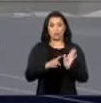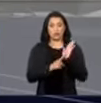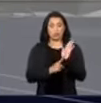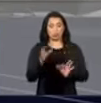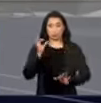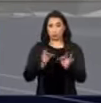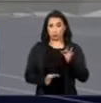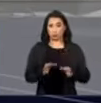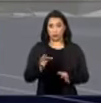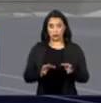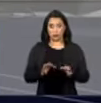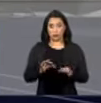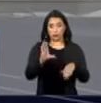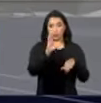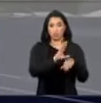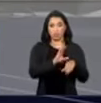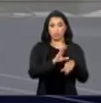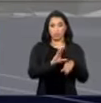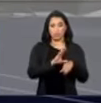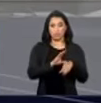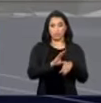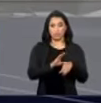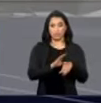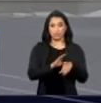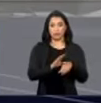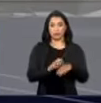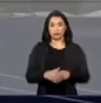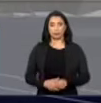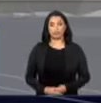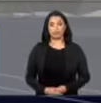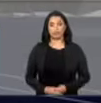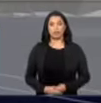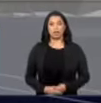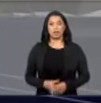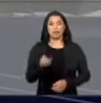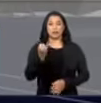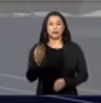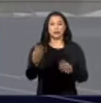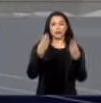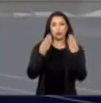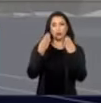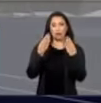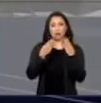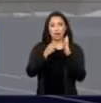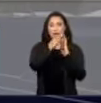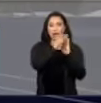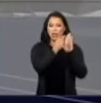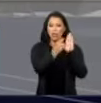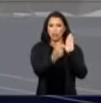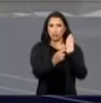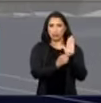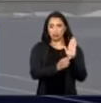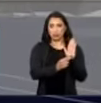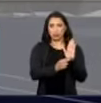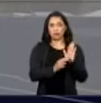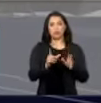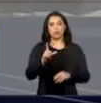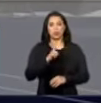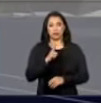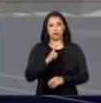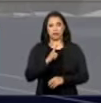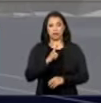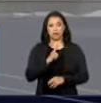constitucional a um cotejo, a uma comparação entre a norma que se alega seja